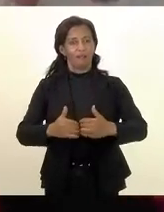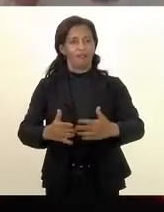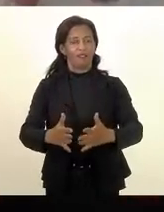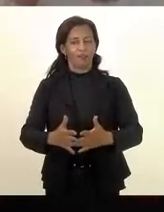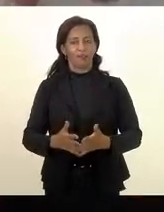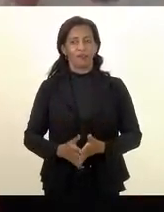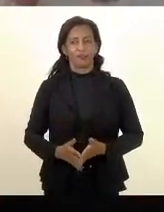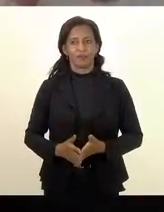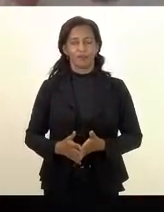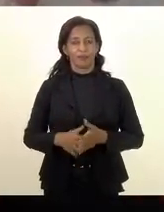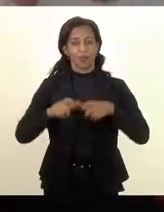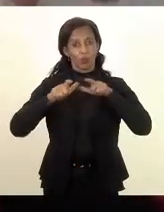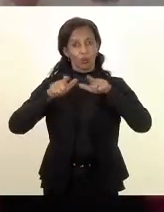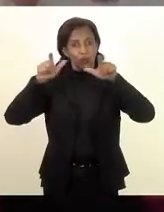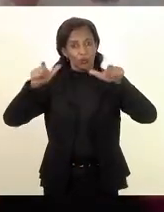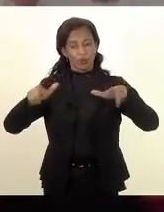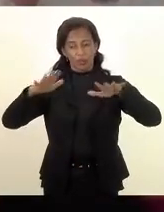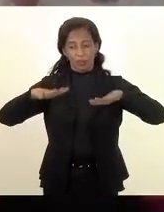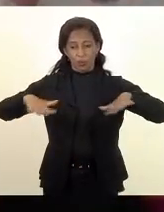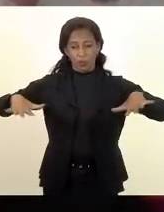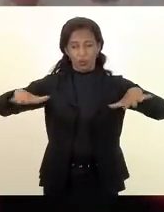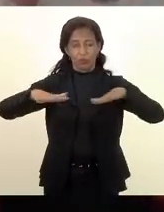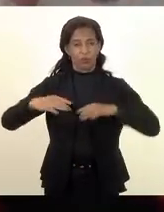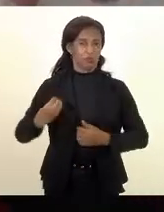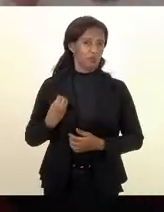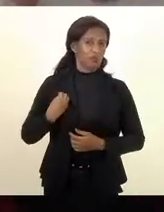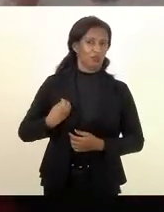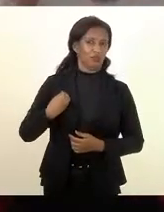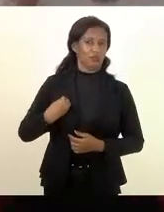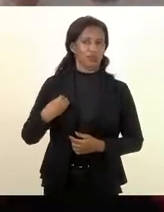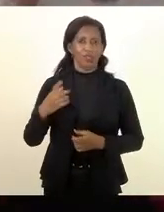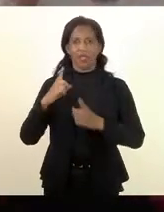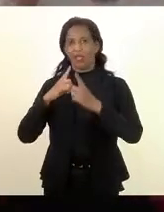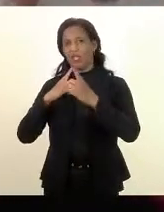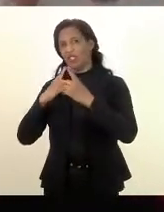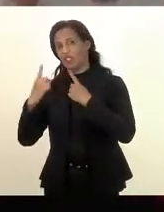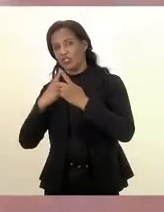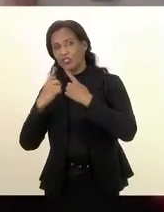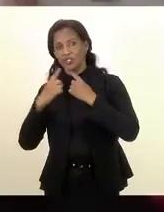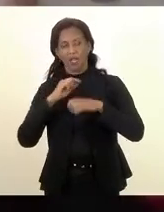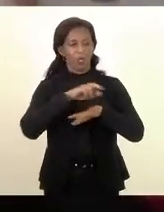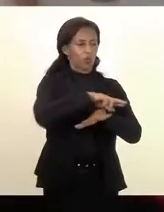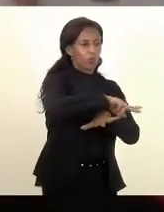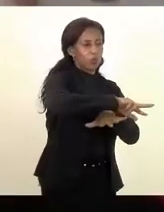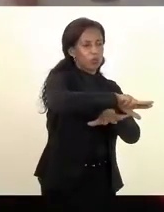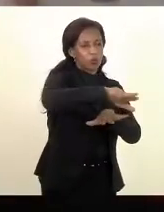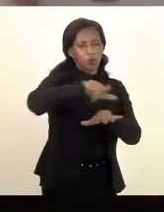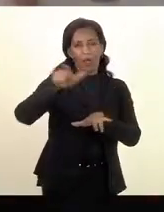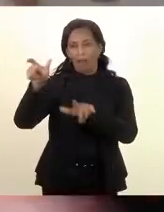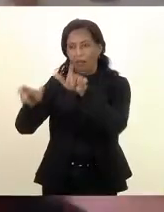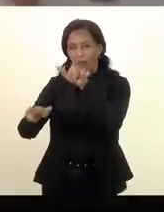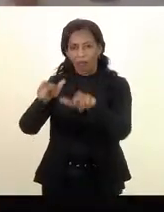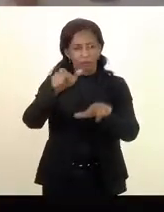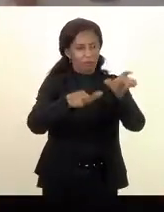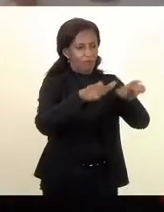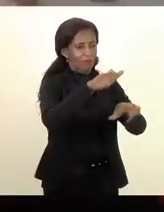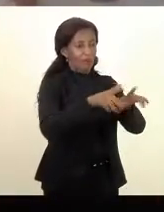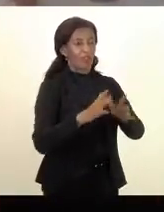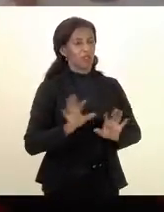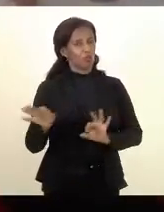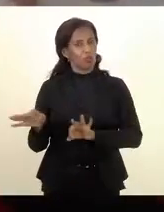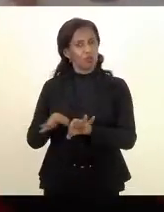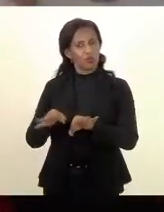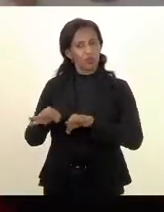seus espaços de reprodução de vida em diálogo com tantas outras pessoas e outras formas